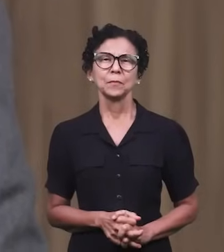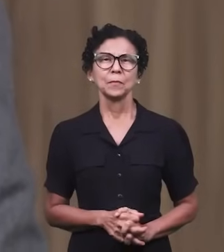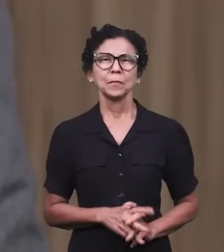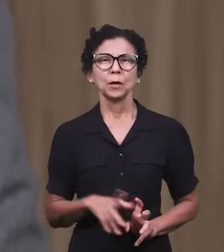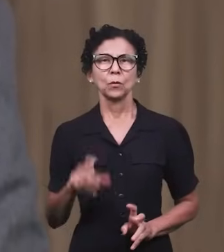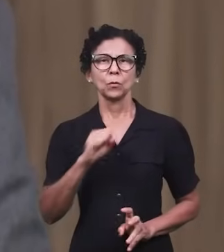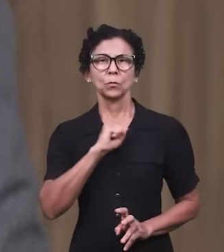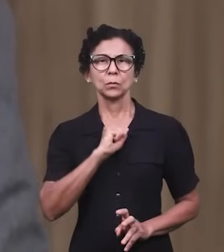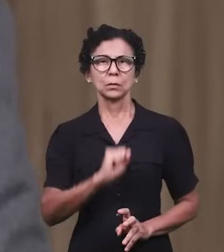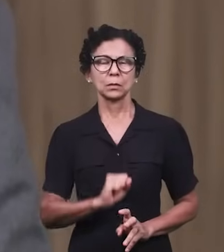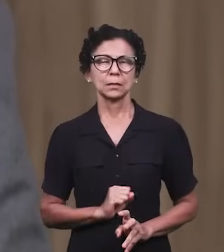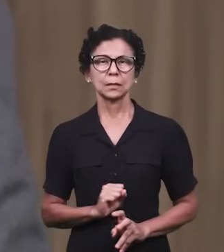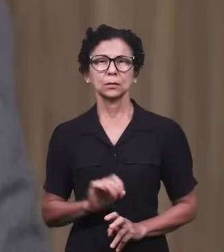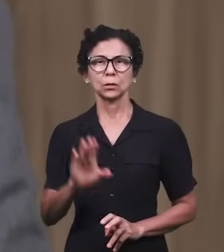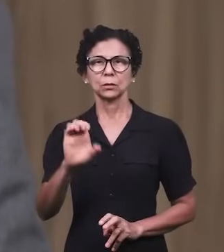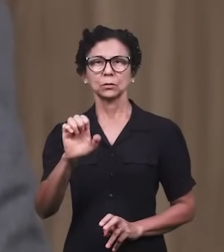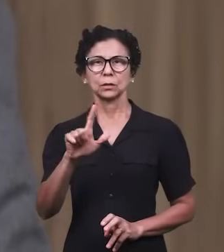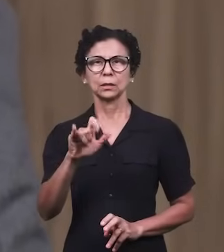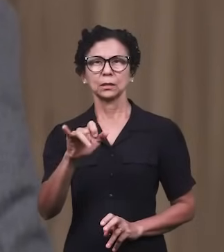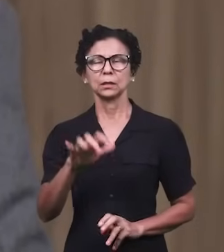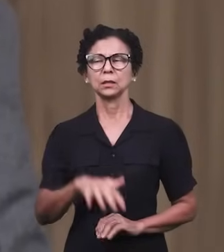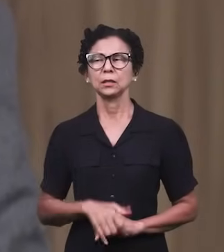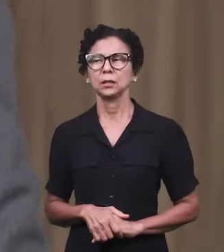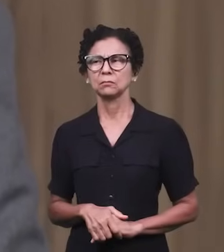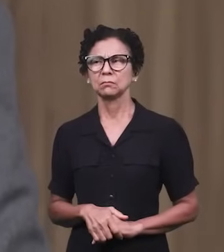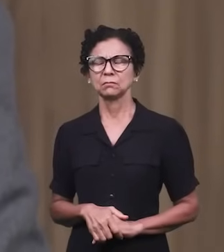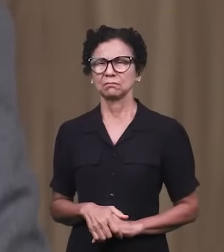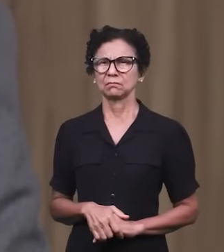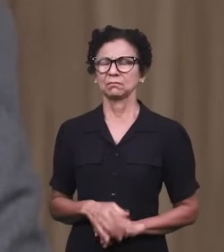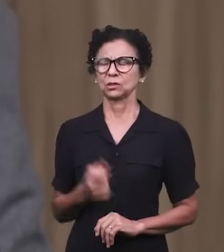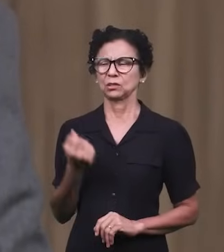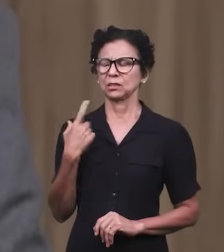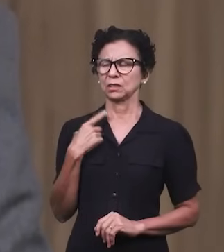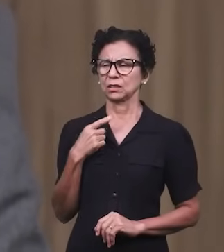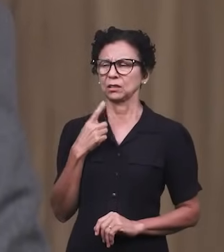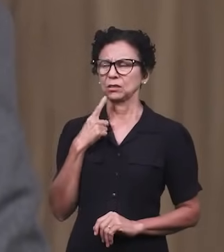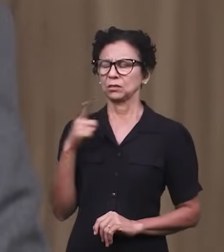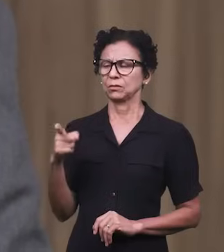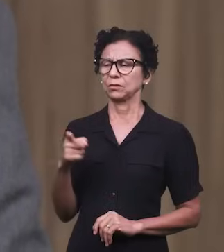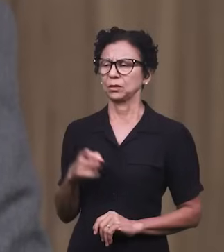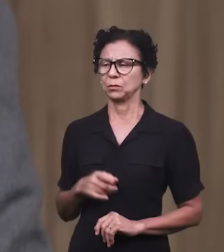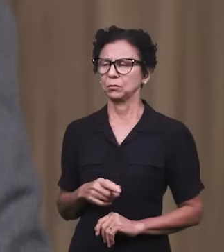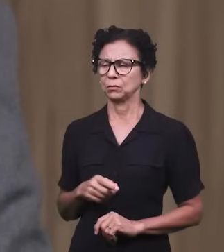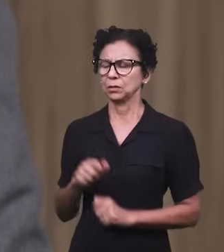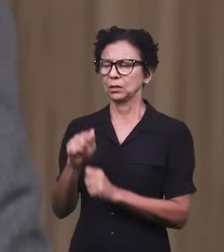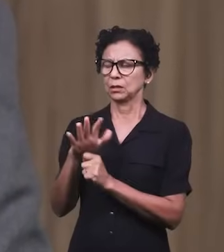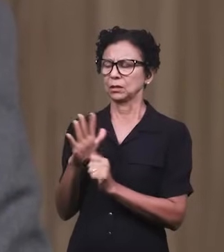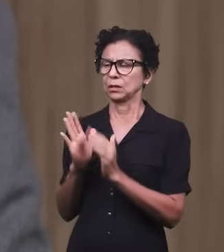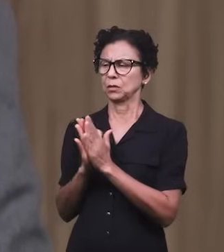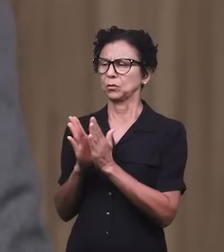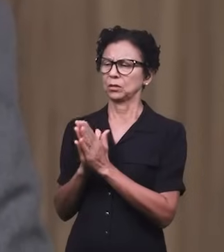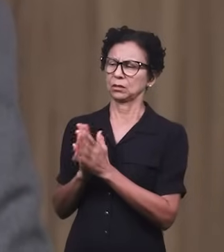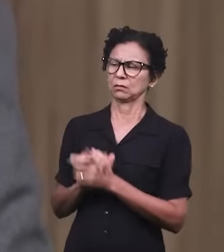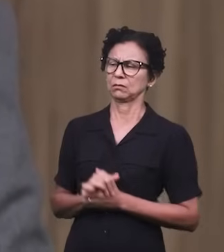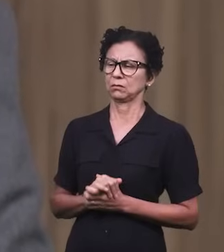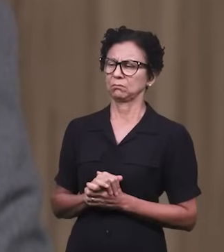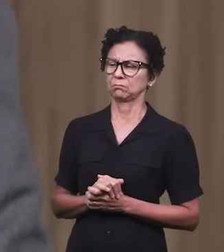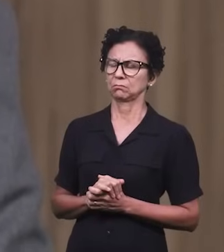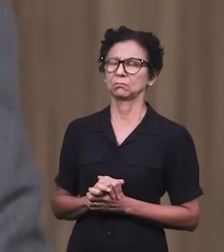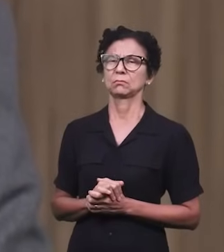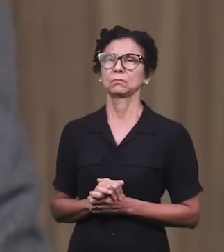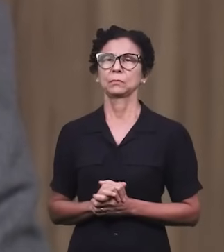entendeu e foi criticá-la. E foi criticá-la, né? Então, às vezes,